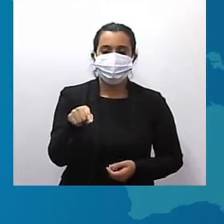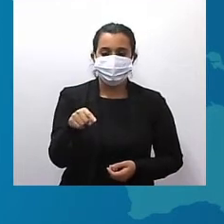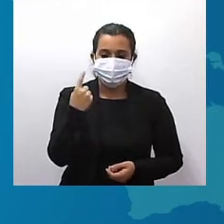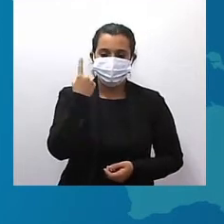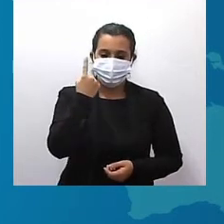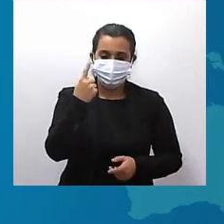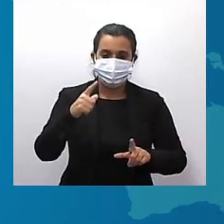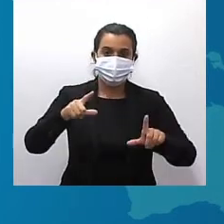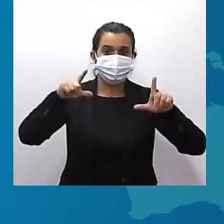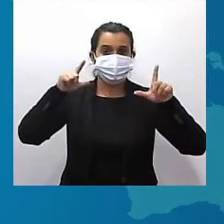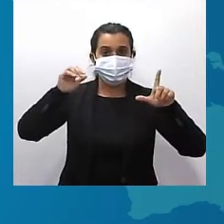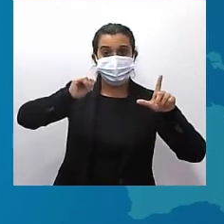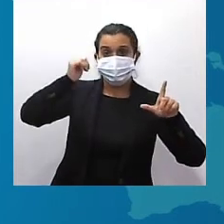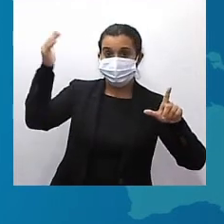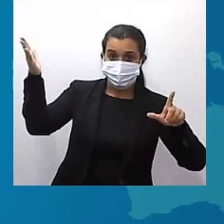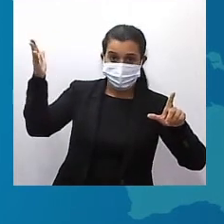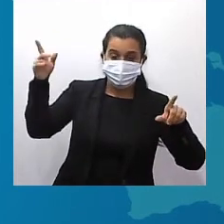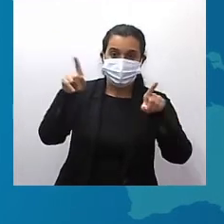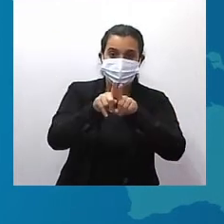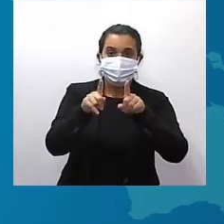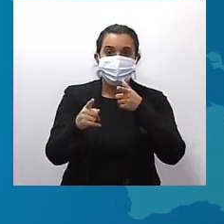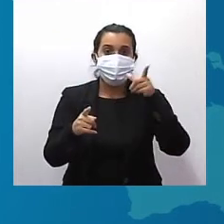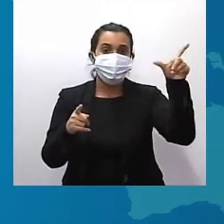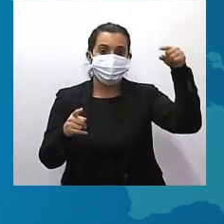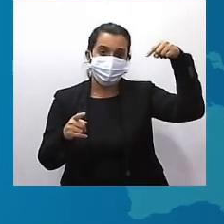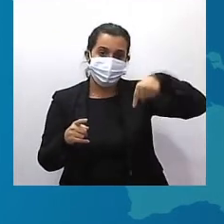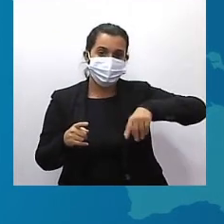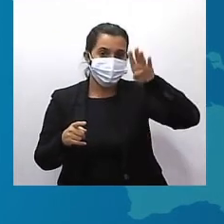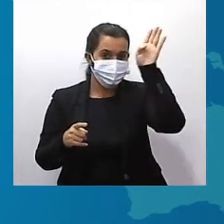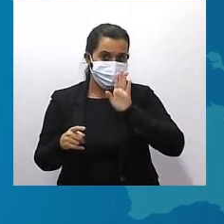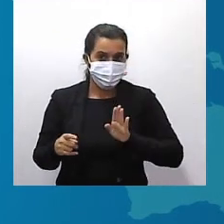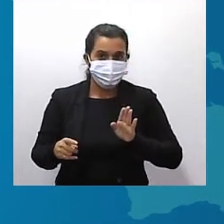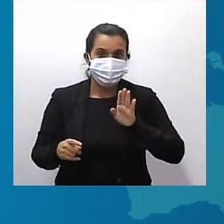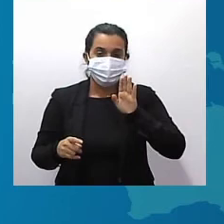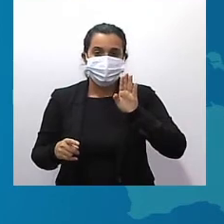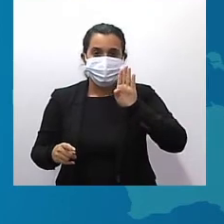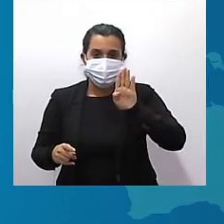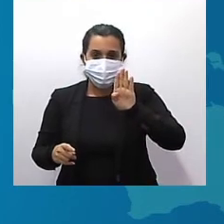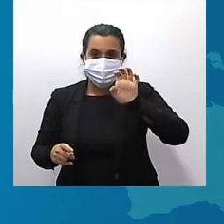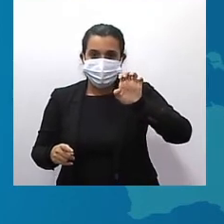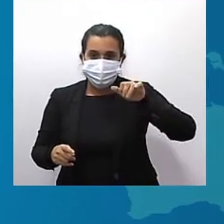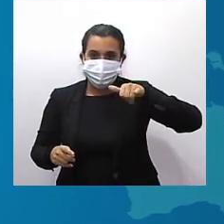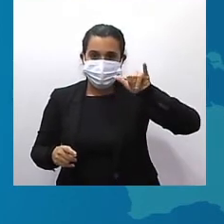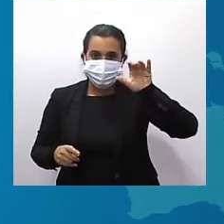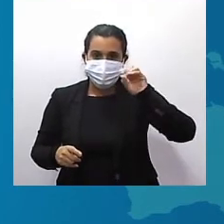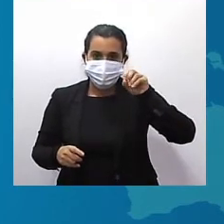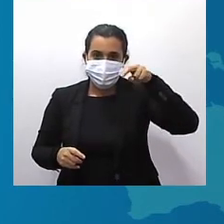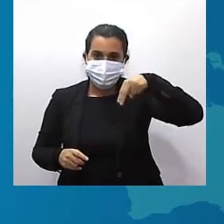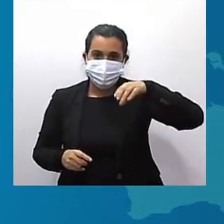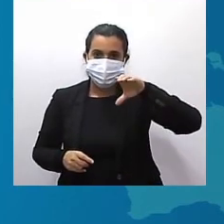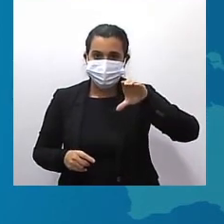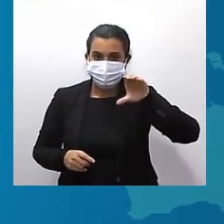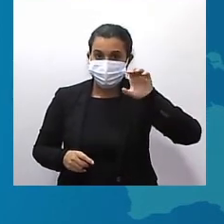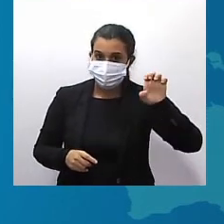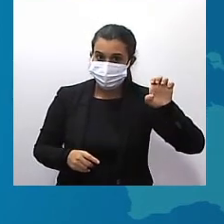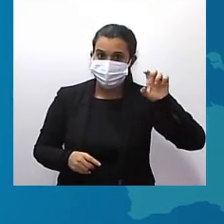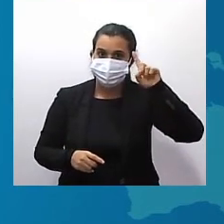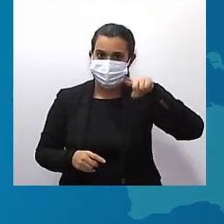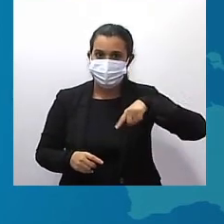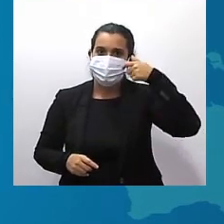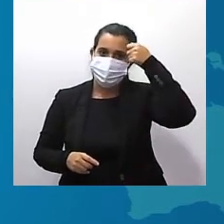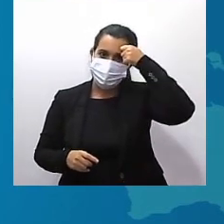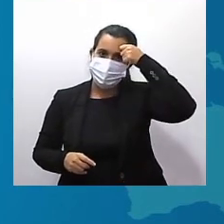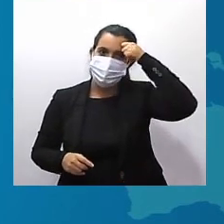obviamente, de fora e outra aqui do Brasil. Beyoncé, ela utiliza bastante o afrofuturismo nas suas obras, em